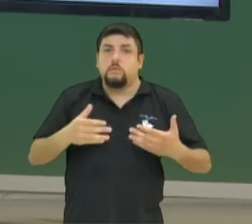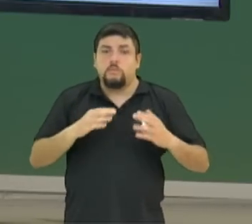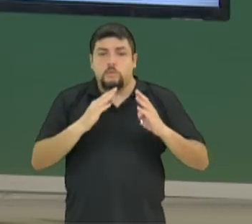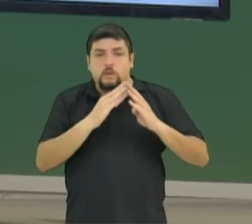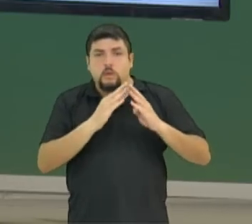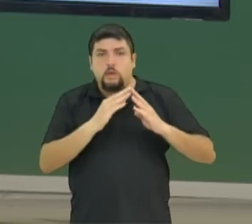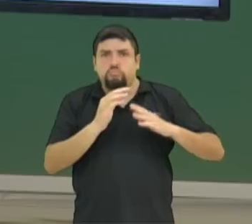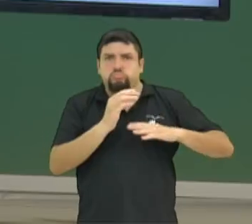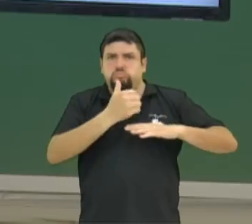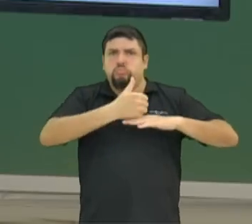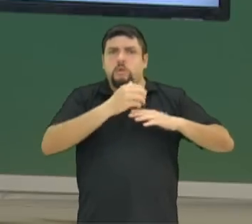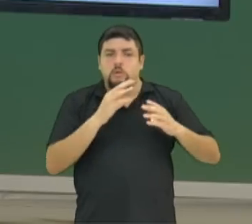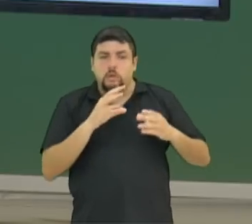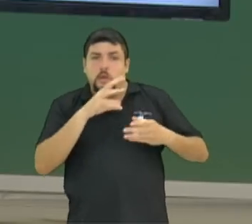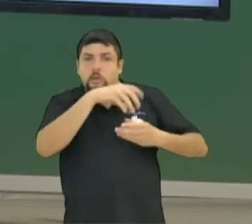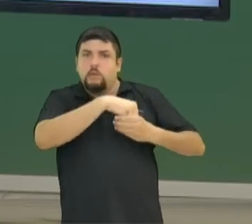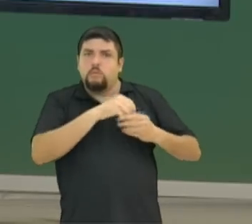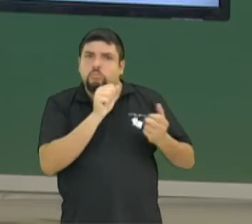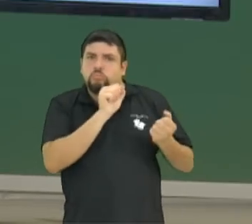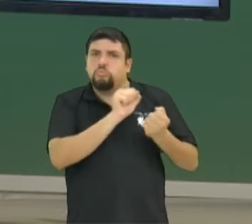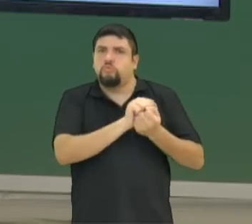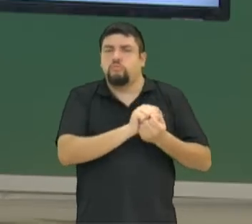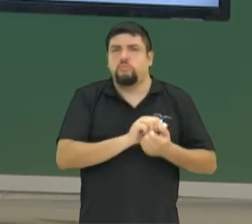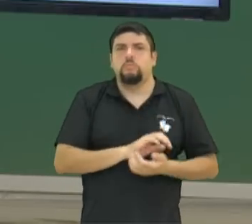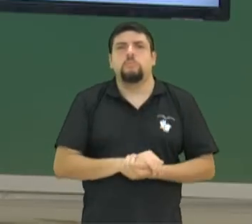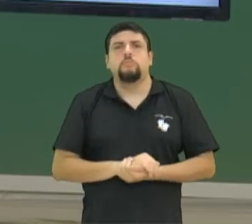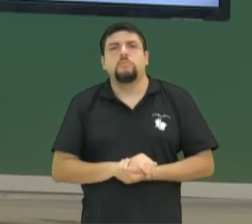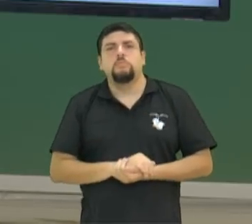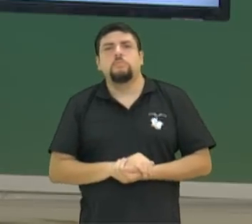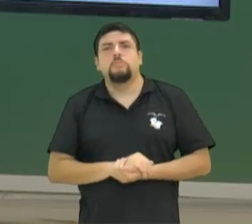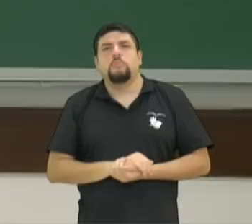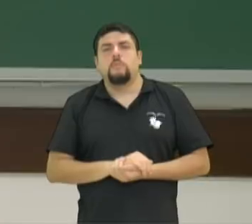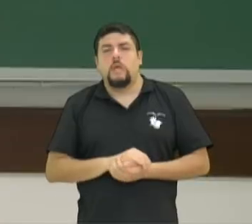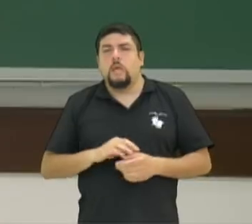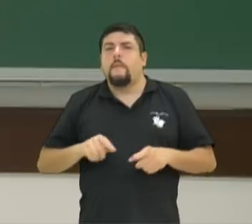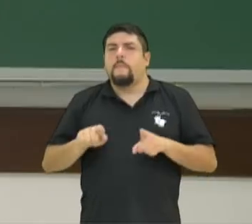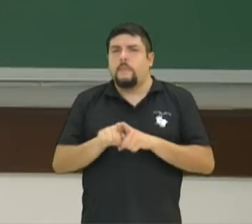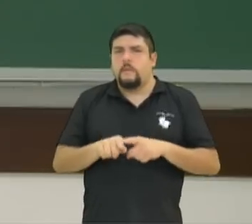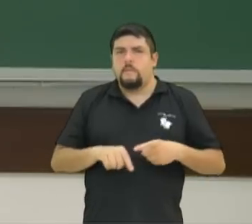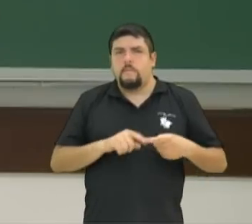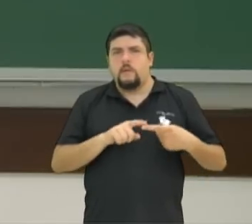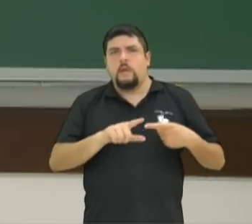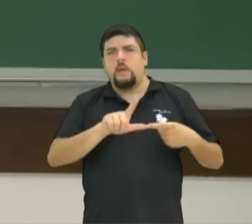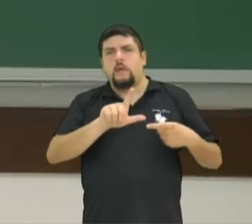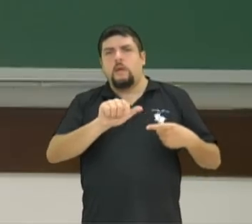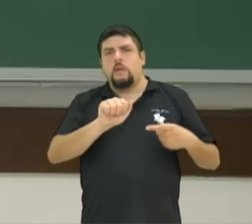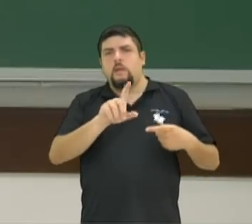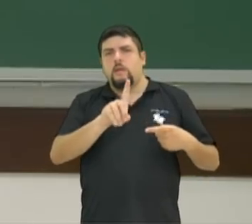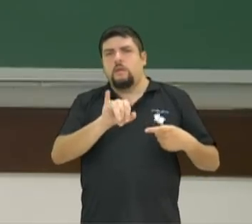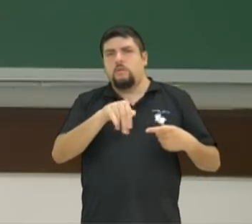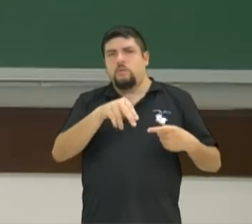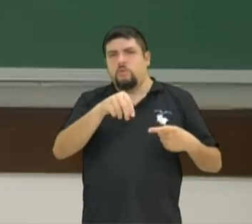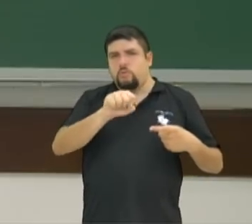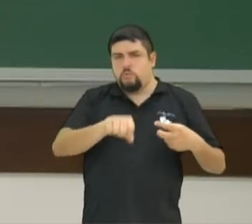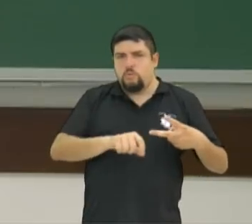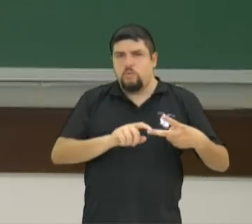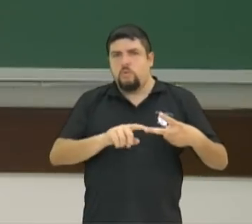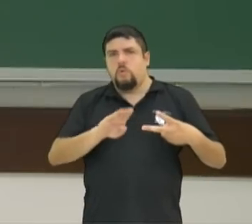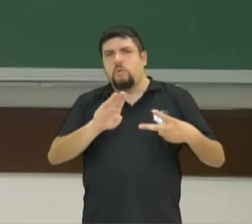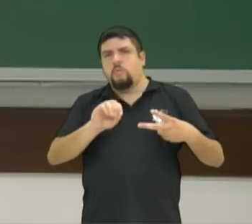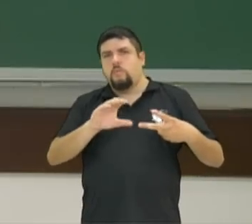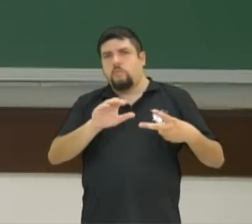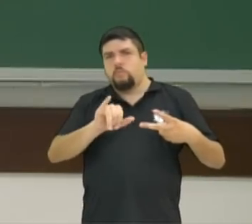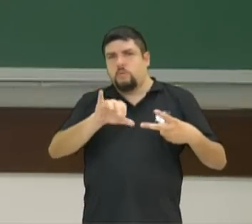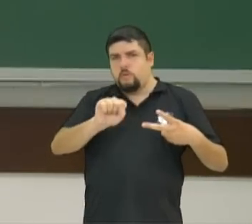e as famílias desses senhores. Nós temos, além dos ladinos e dos boçais, os escravos de ganho.